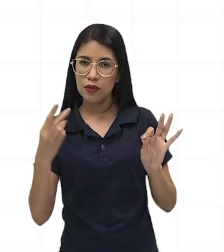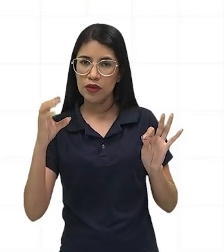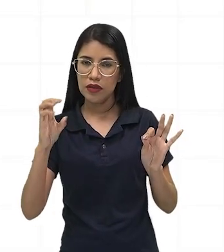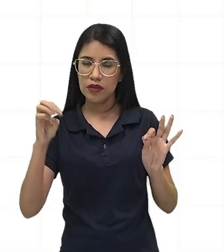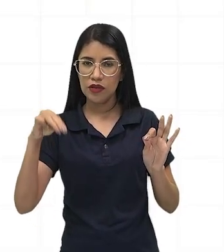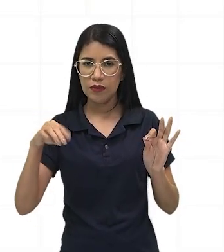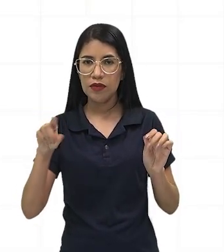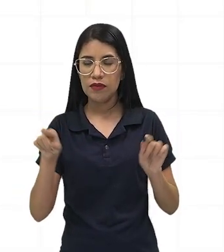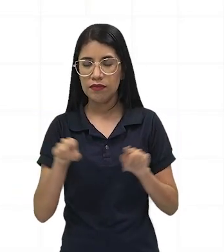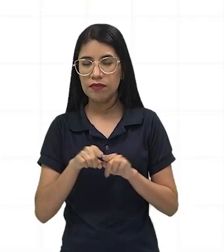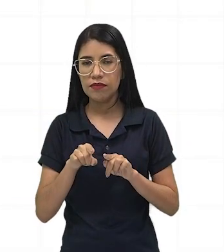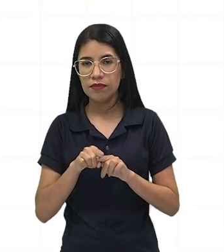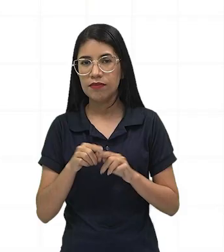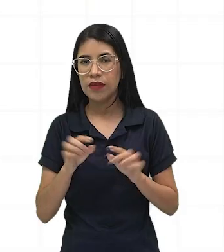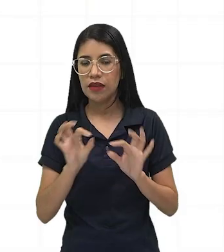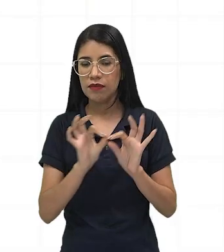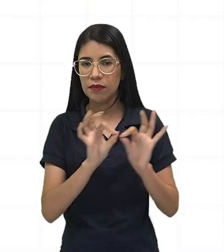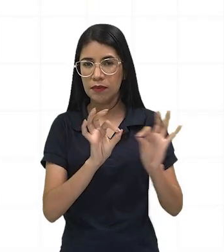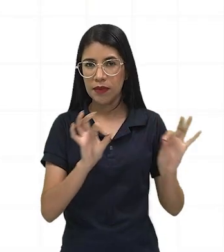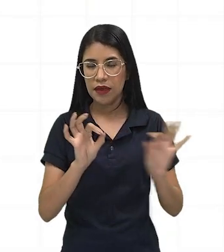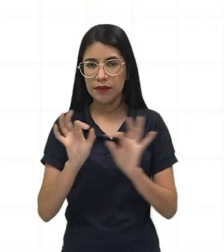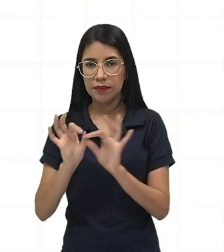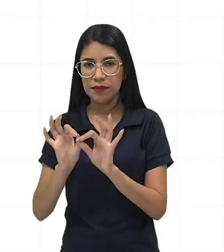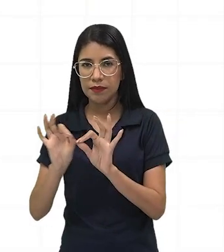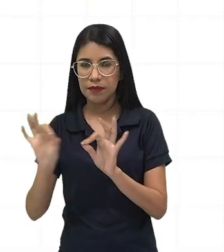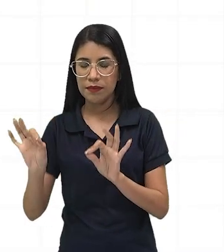e aqui eu também tenho 2